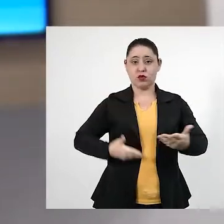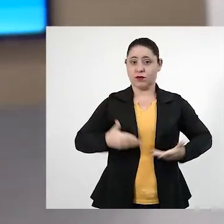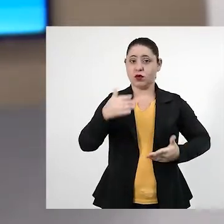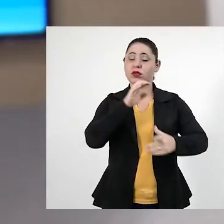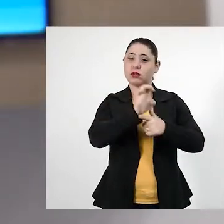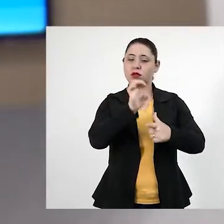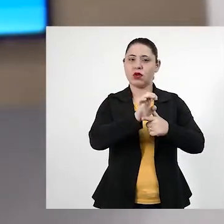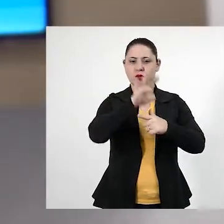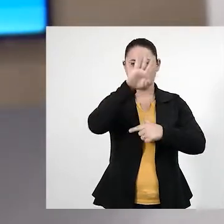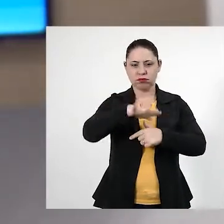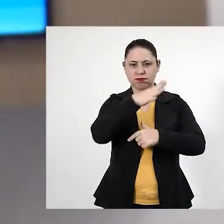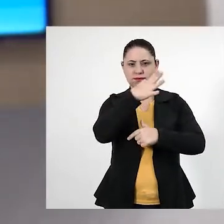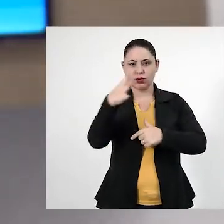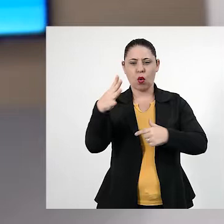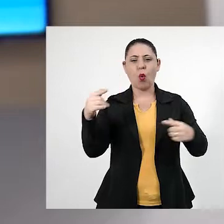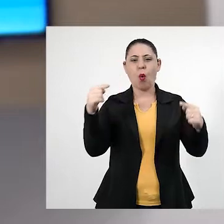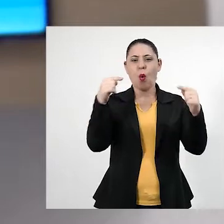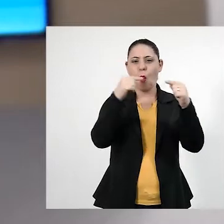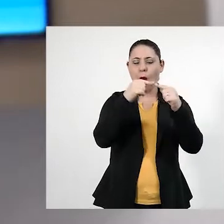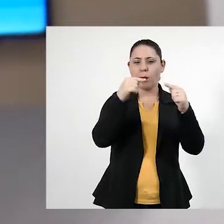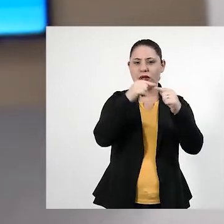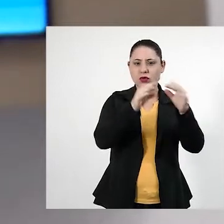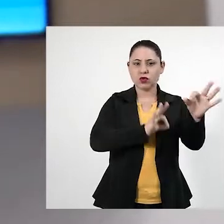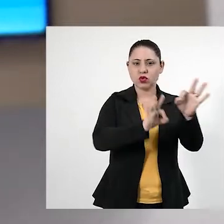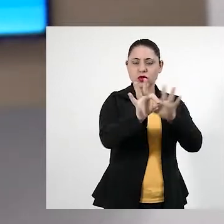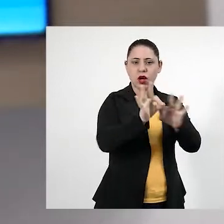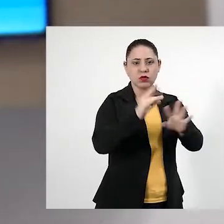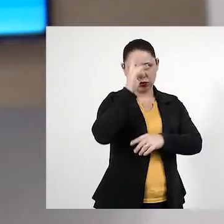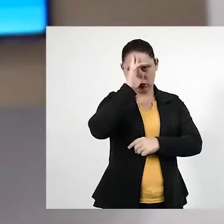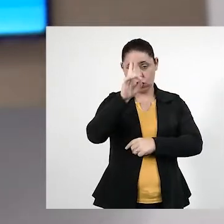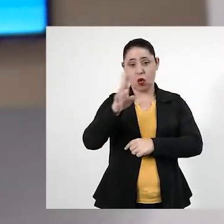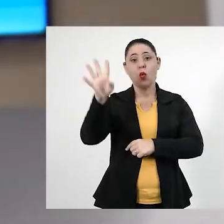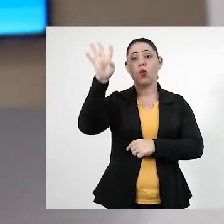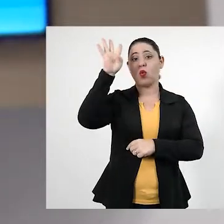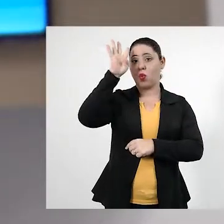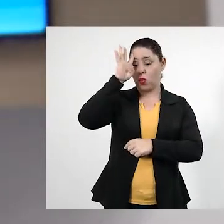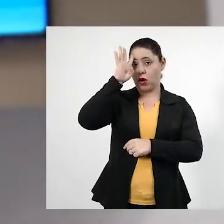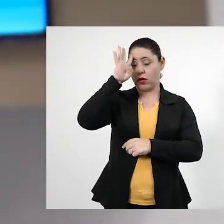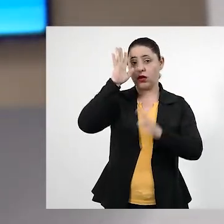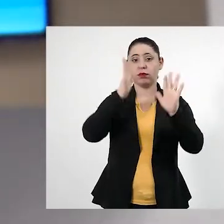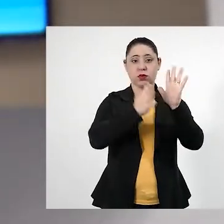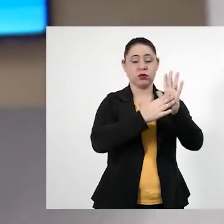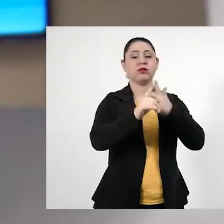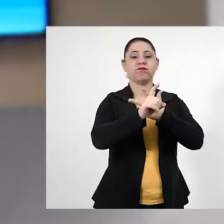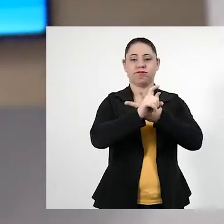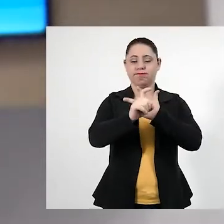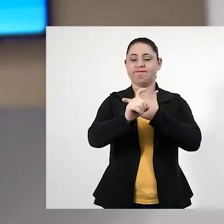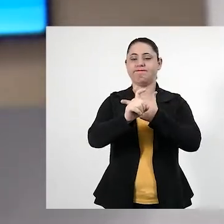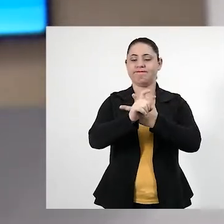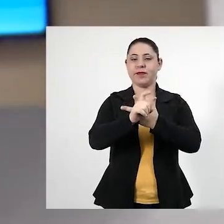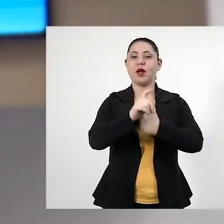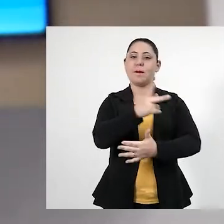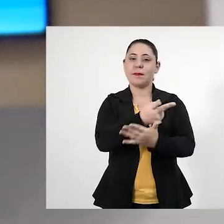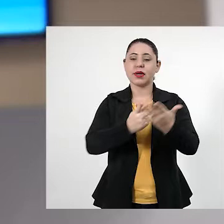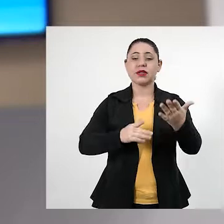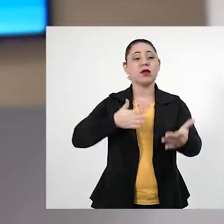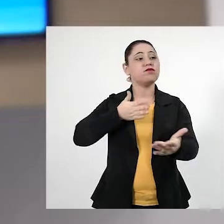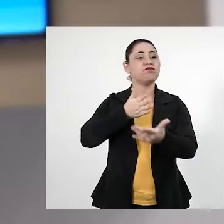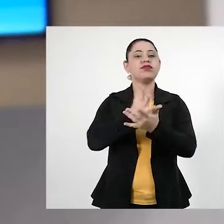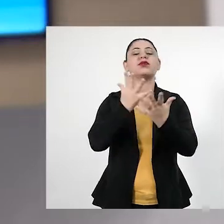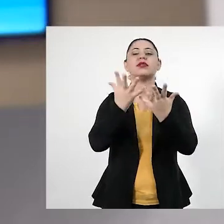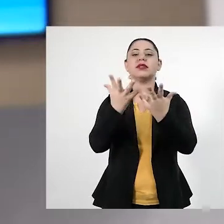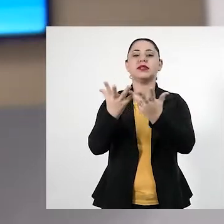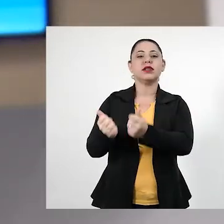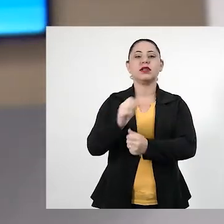estaduais. Um cronograma foi acordado entre os líderes e, na última quarta-feira, a proposta do Executivo recebeu